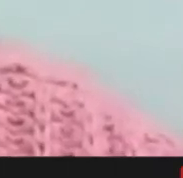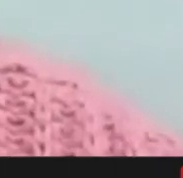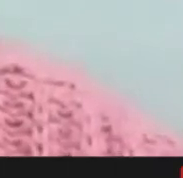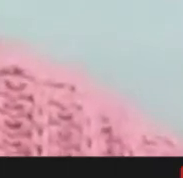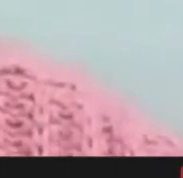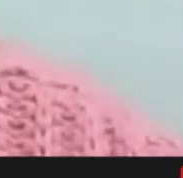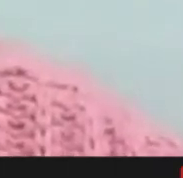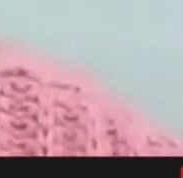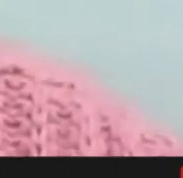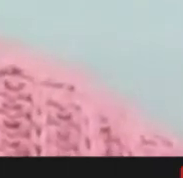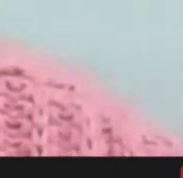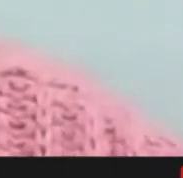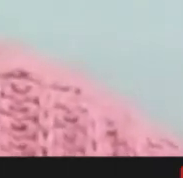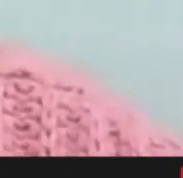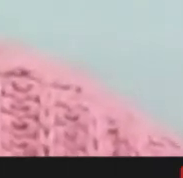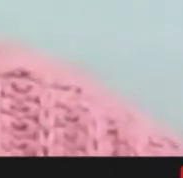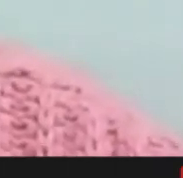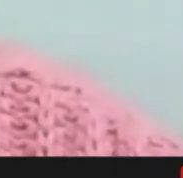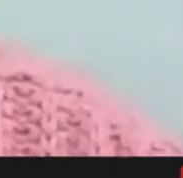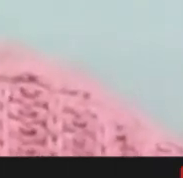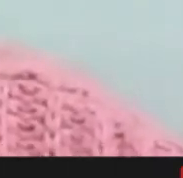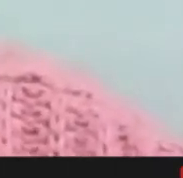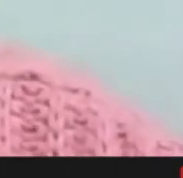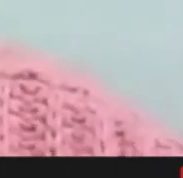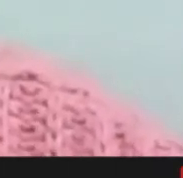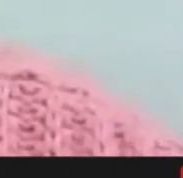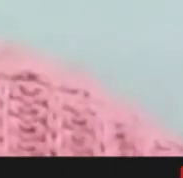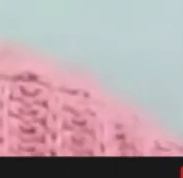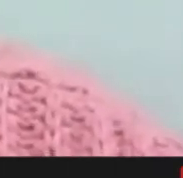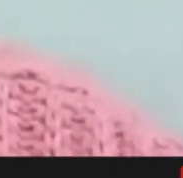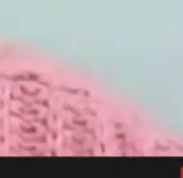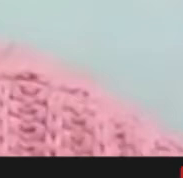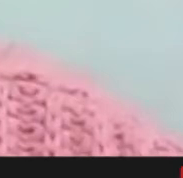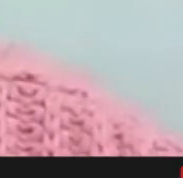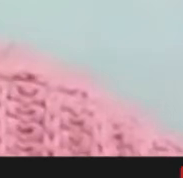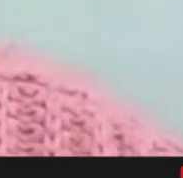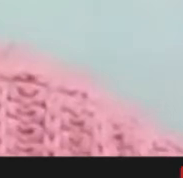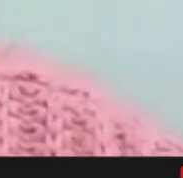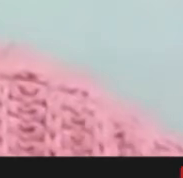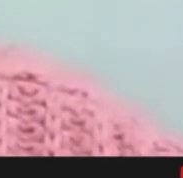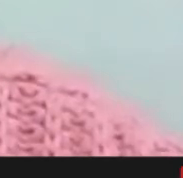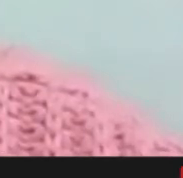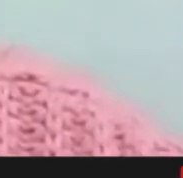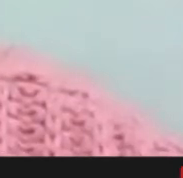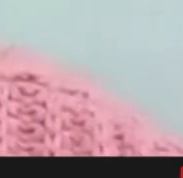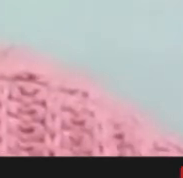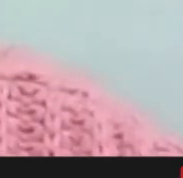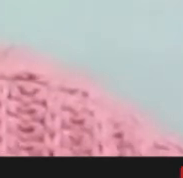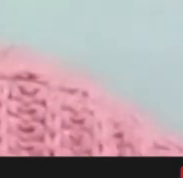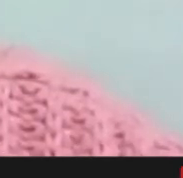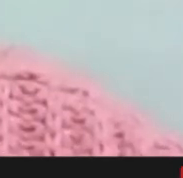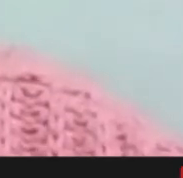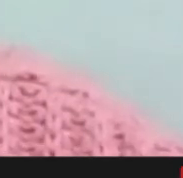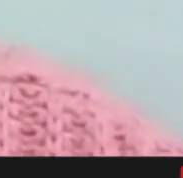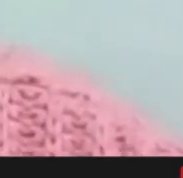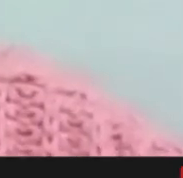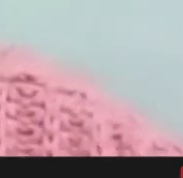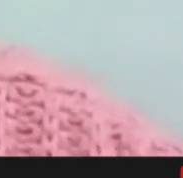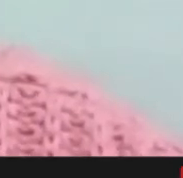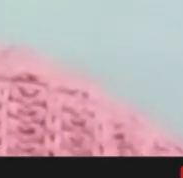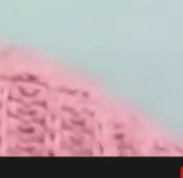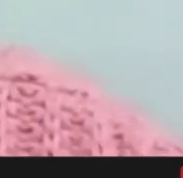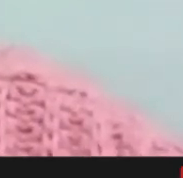benefícios à saúde da população, né? Nós produzimos novos insumos para a saúde, nós produzimos novos